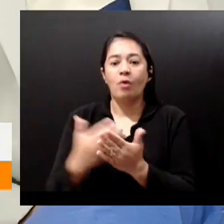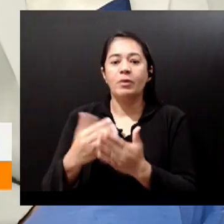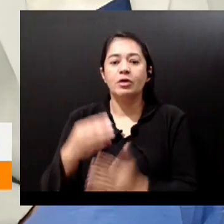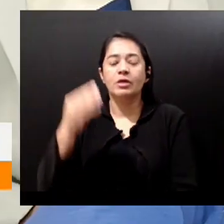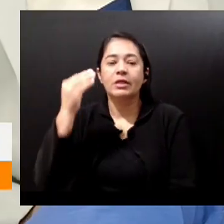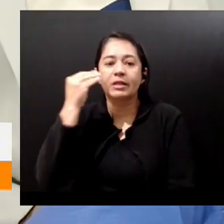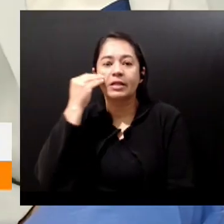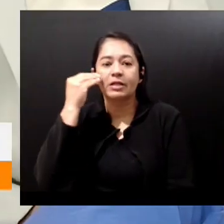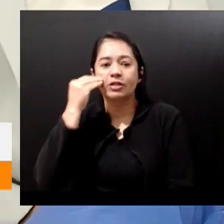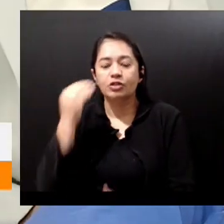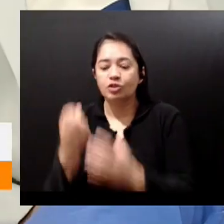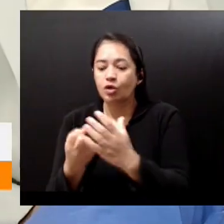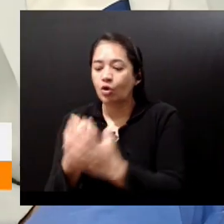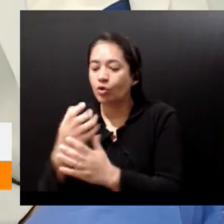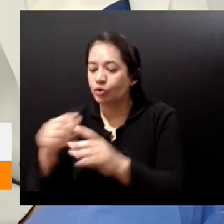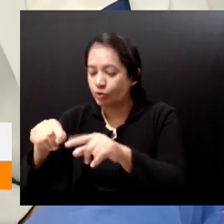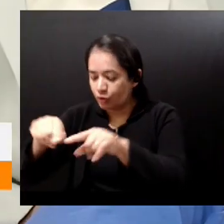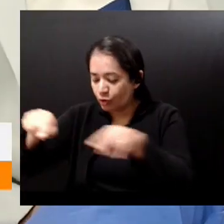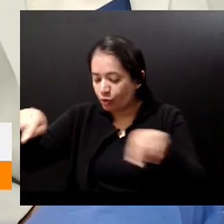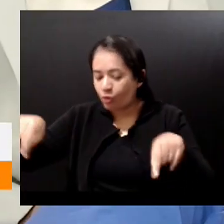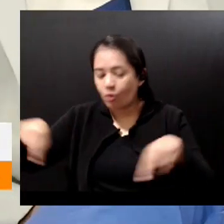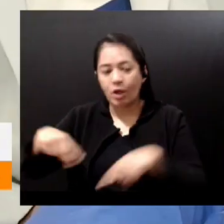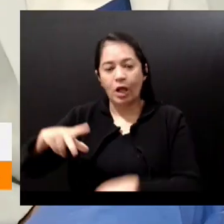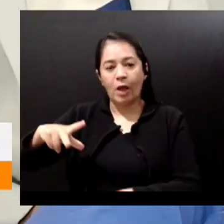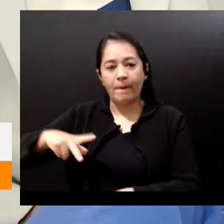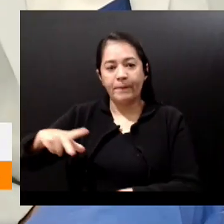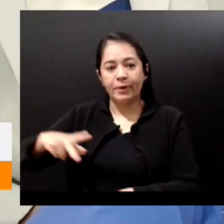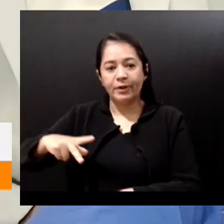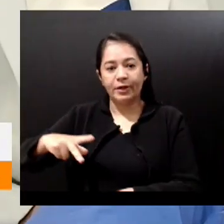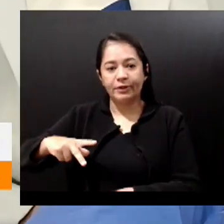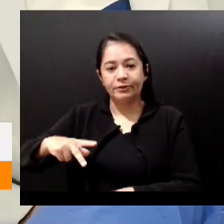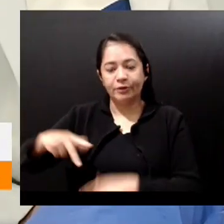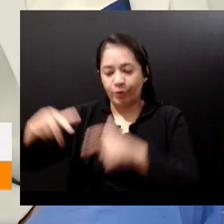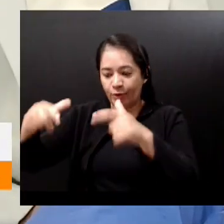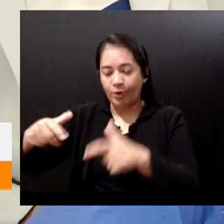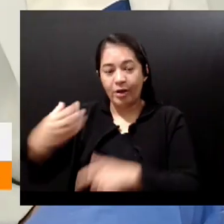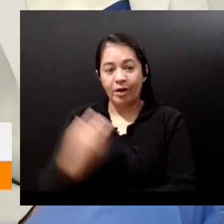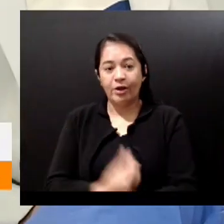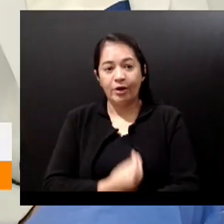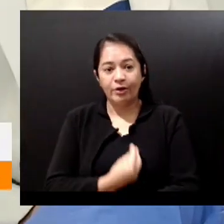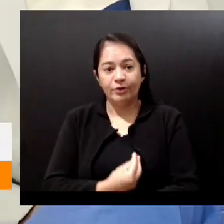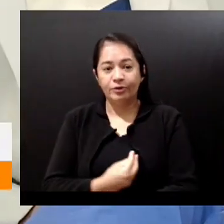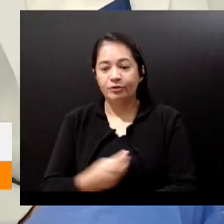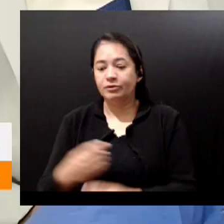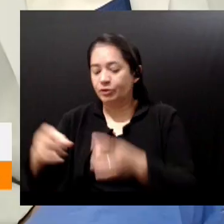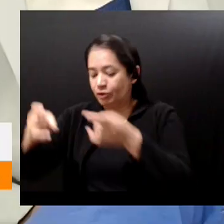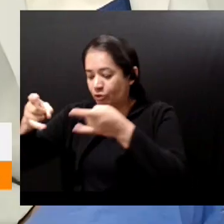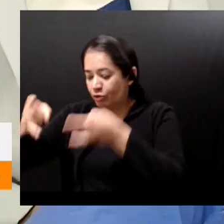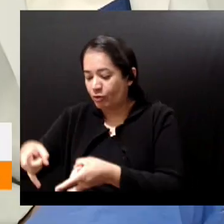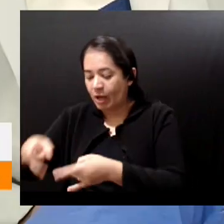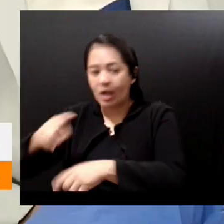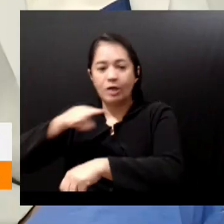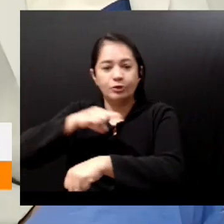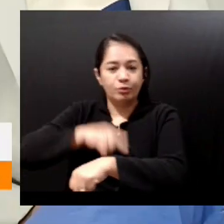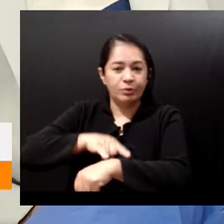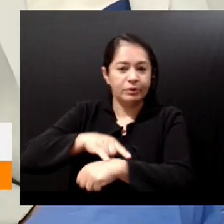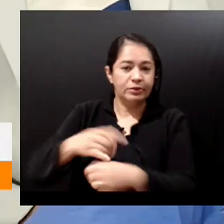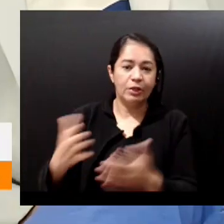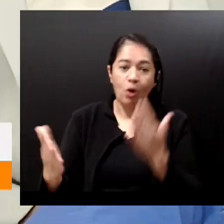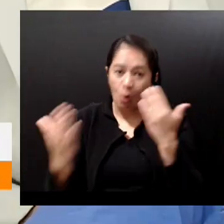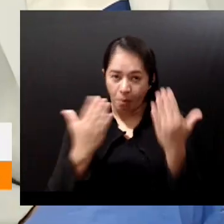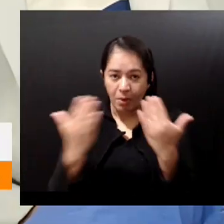espaço público, isto é, Uhum. tentar construir o seu lugar de existência, feito um quarto, feito o banheiro da sua casa, a sua sala,